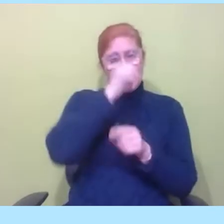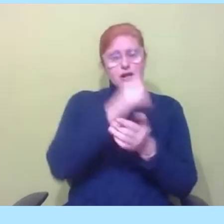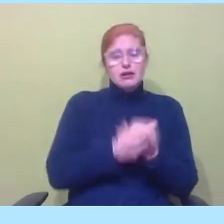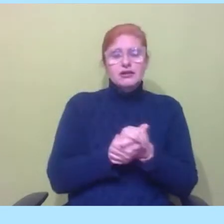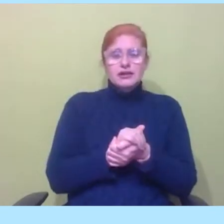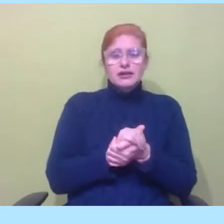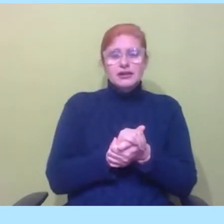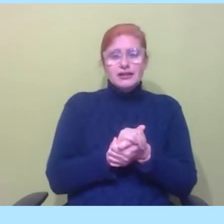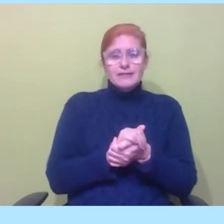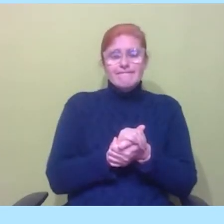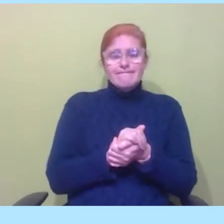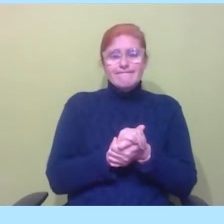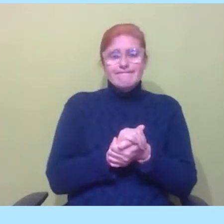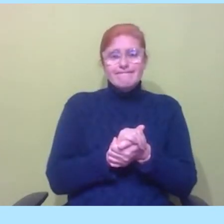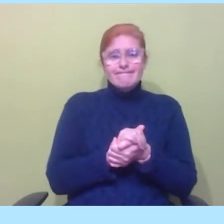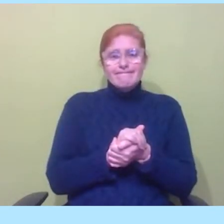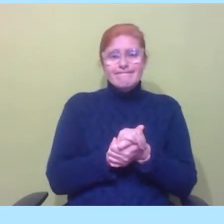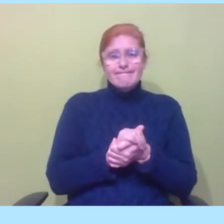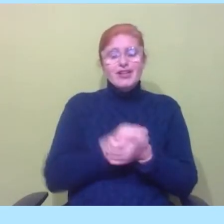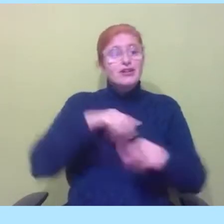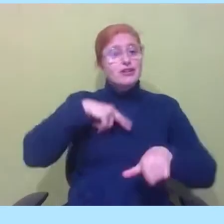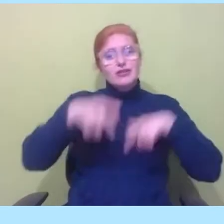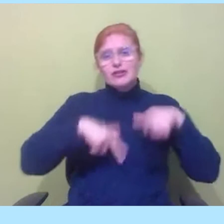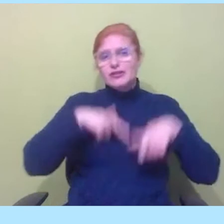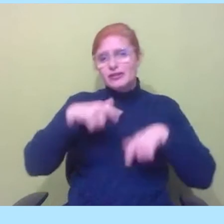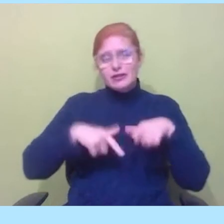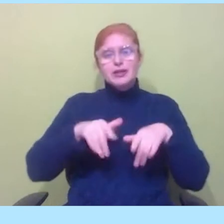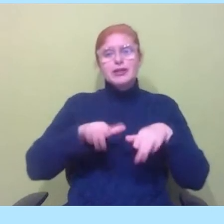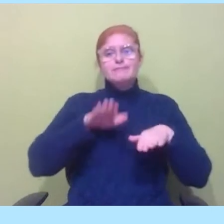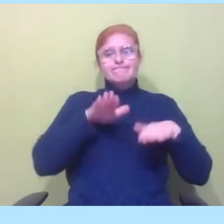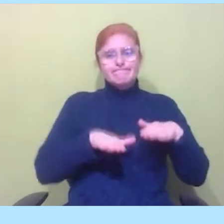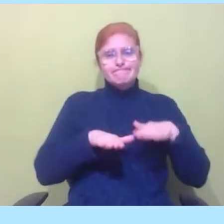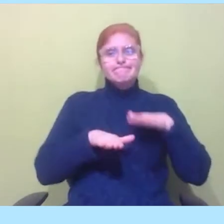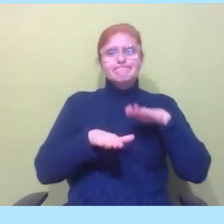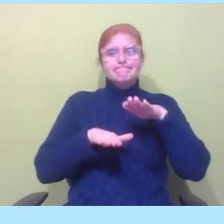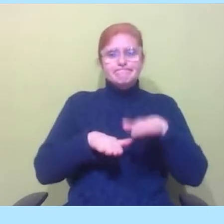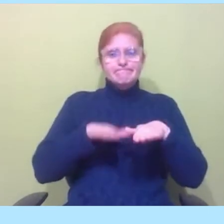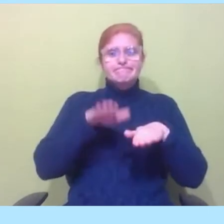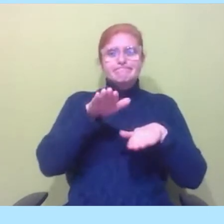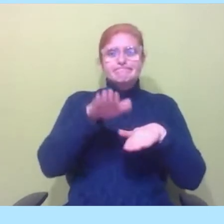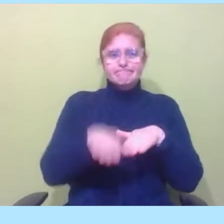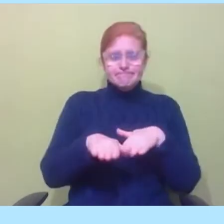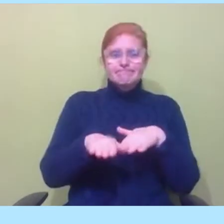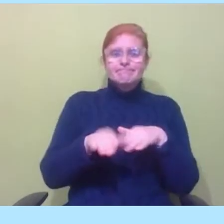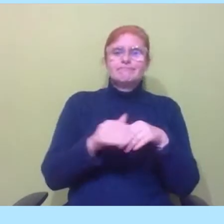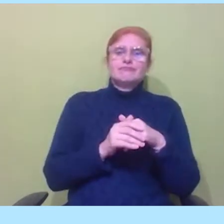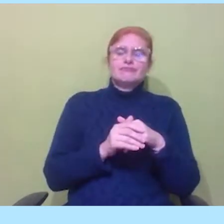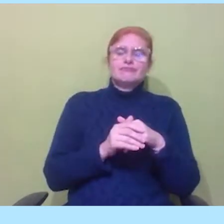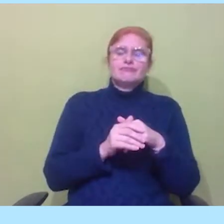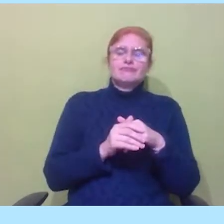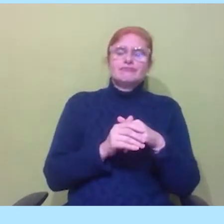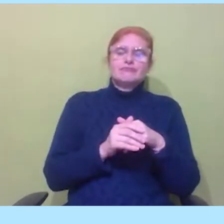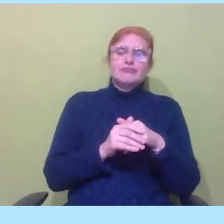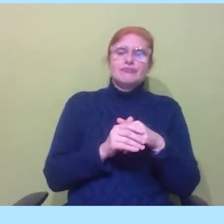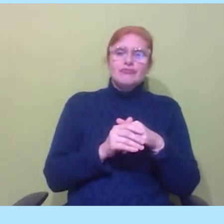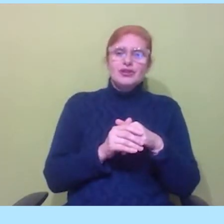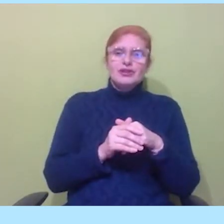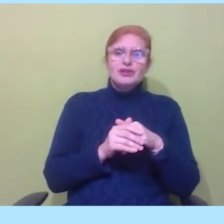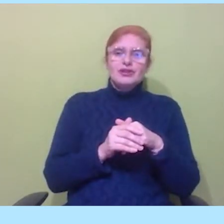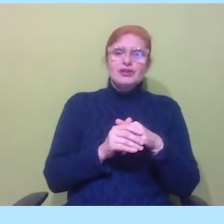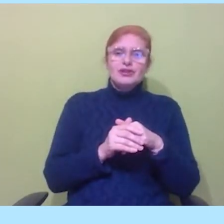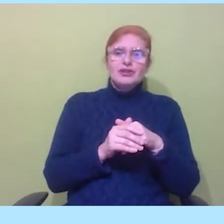que é o trabalho de formiguinha, né? Que aí, no caso, fazendo o contra-ataque, onde a gente vê